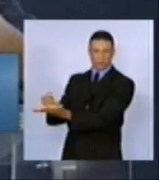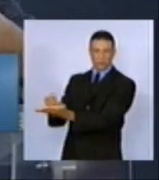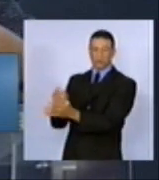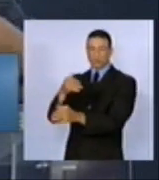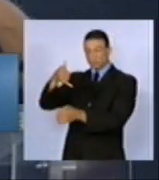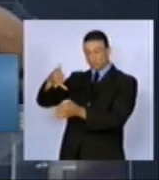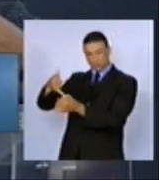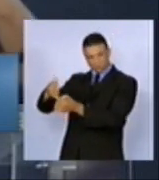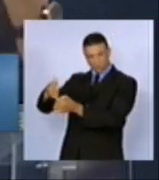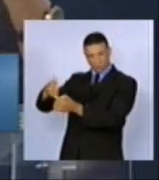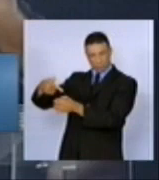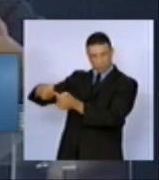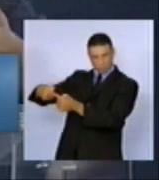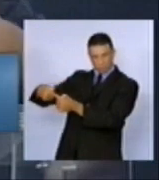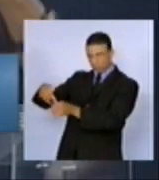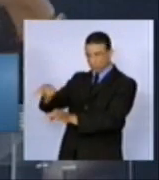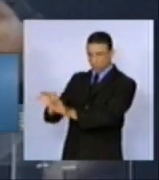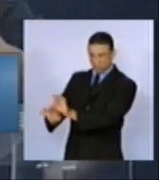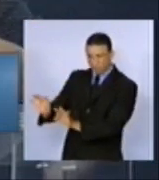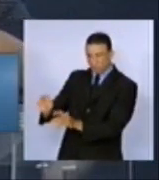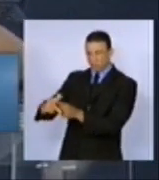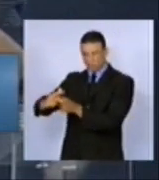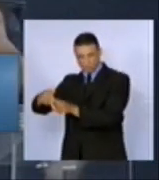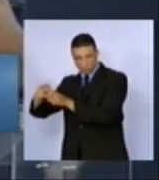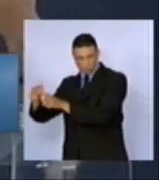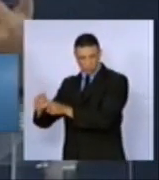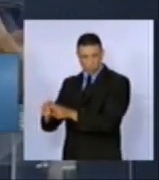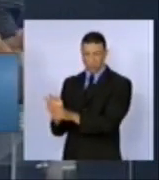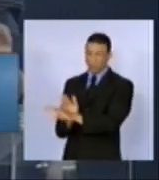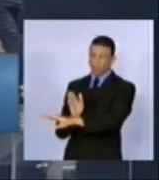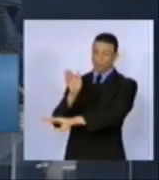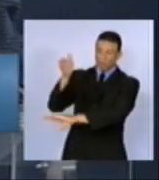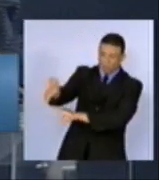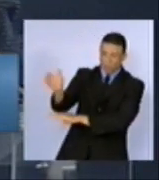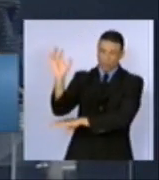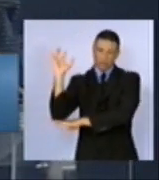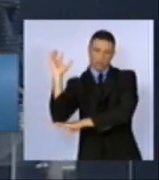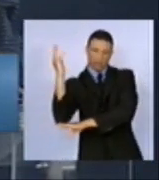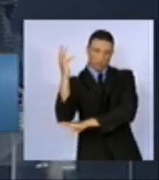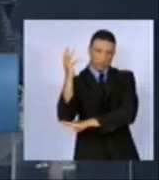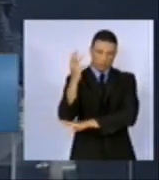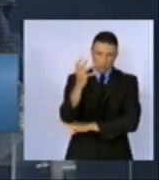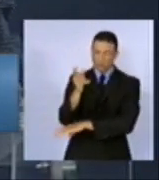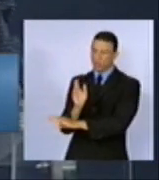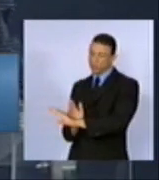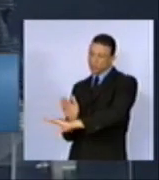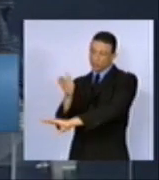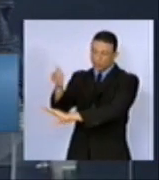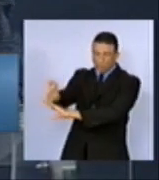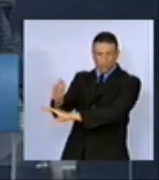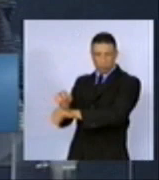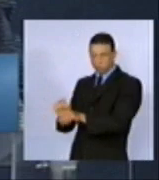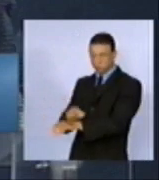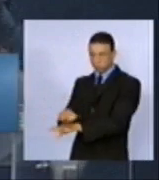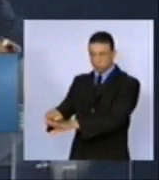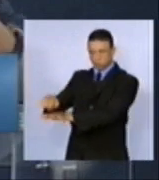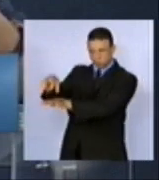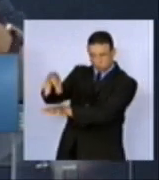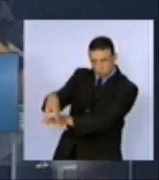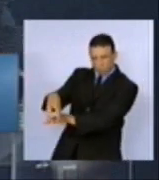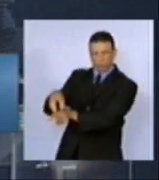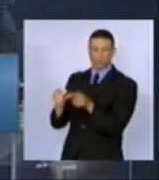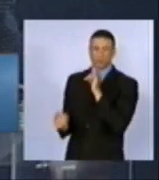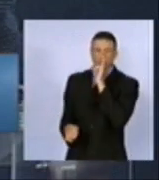combustível para fazer uma manutenção em campo que é necessária adaptação da atividade para ter uma noção hoje a